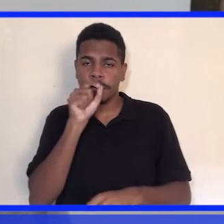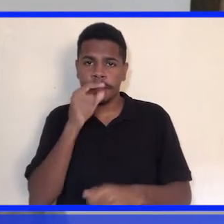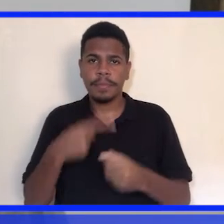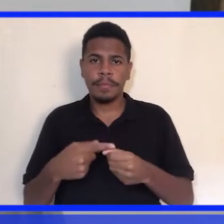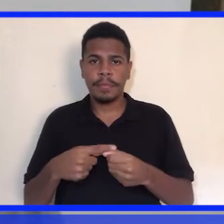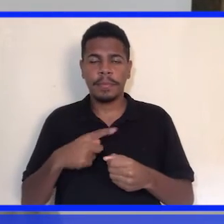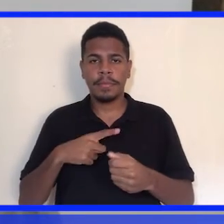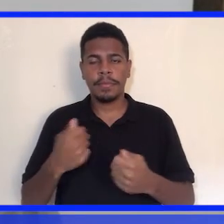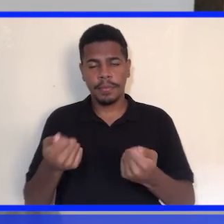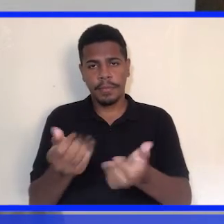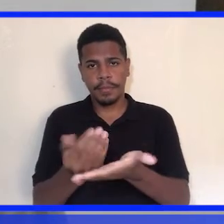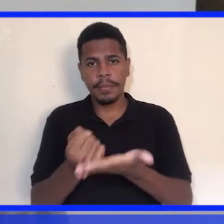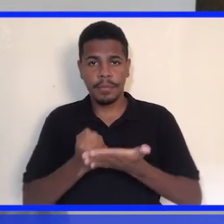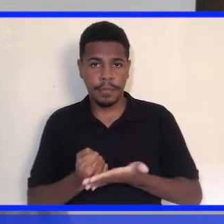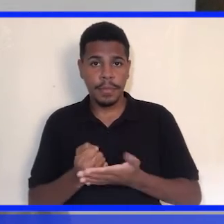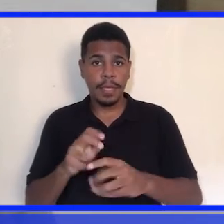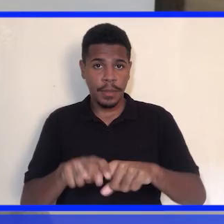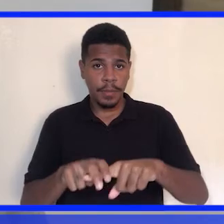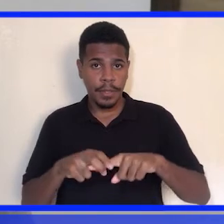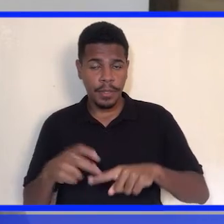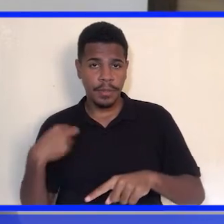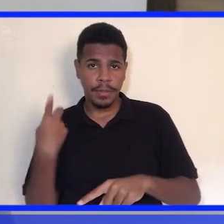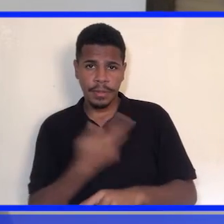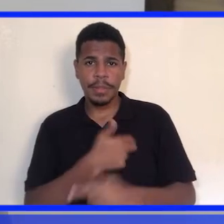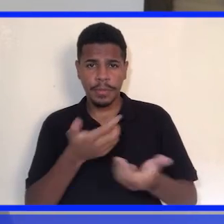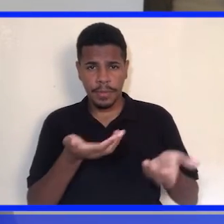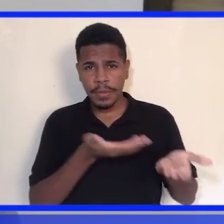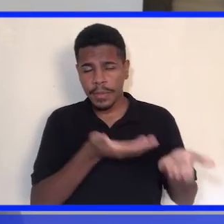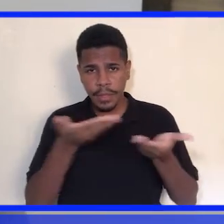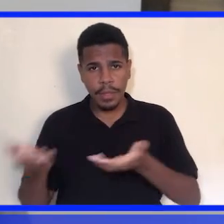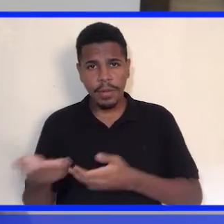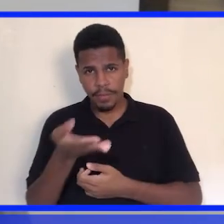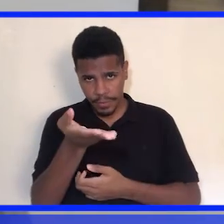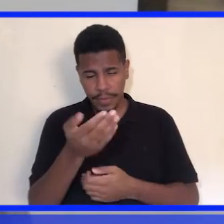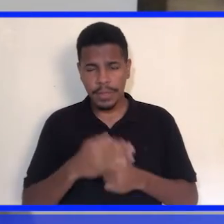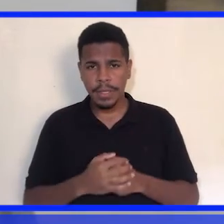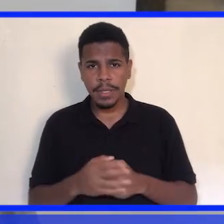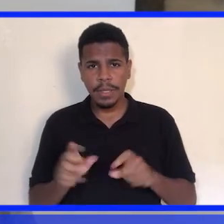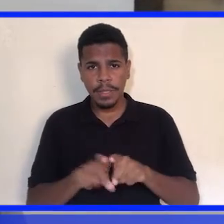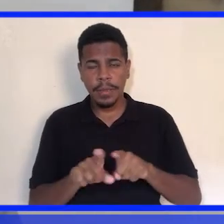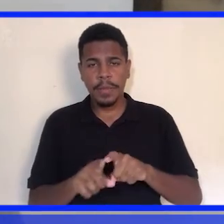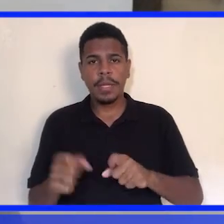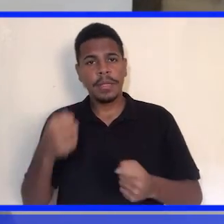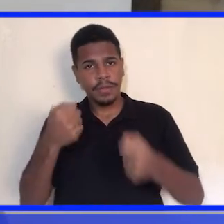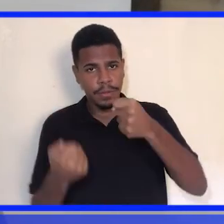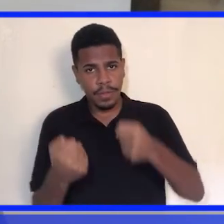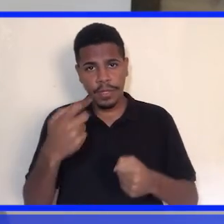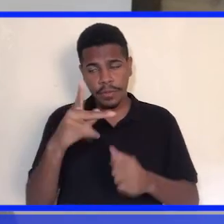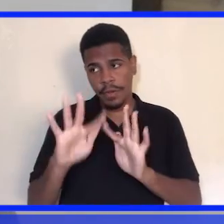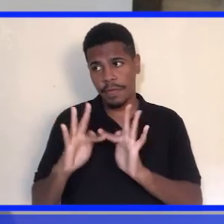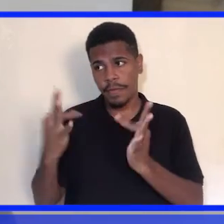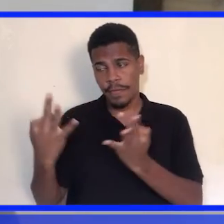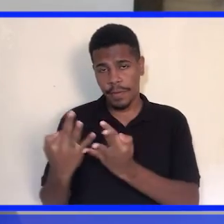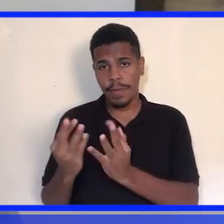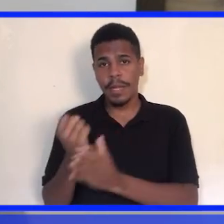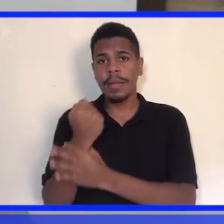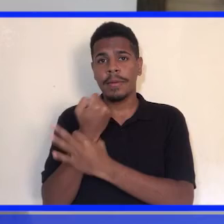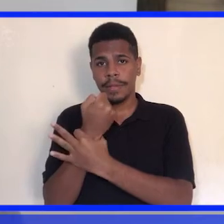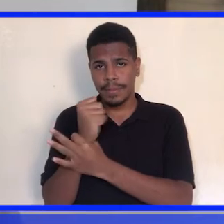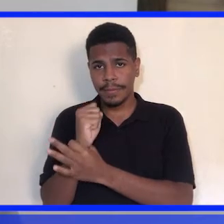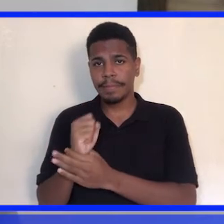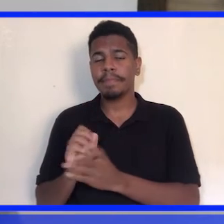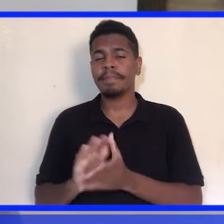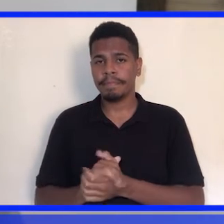que estão sendo beneficiados com os kits de alimentação. Portanto, nós queremos convidar você para que pegue seu carro, a sua família, de